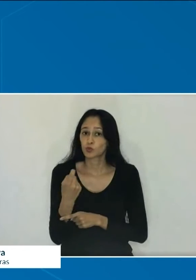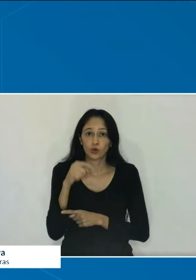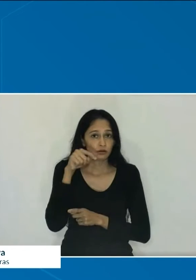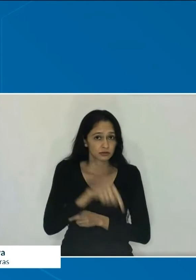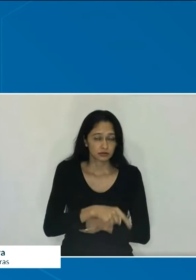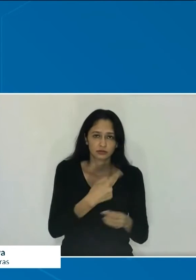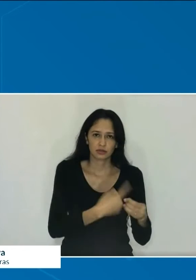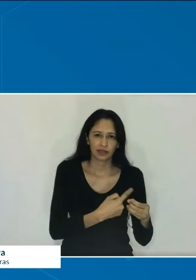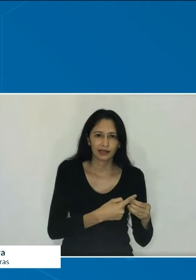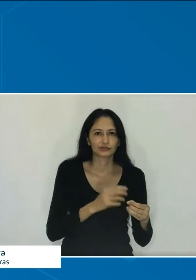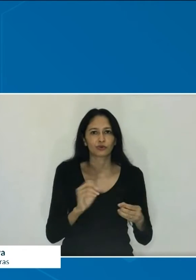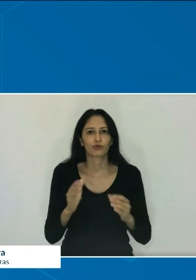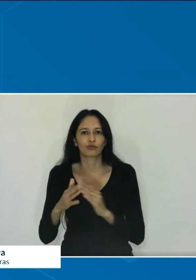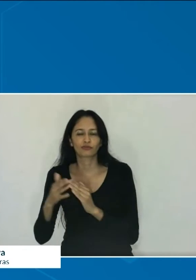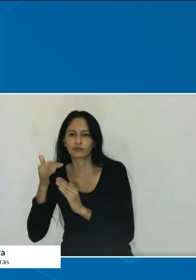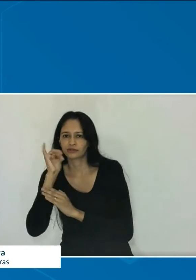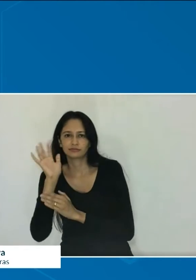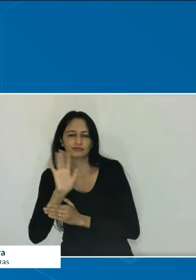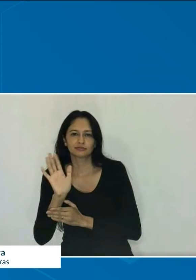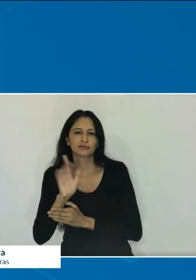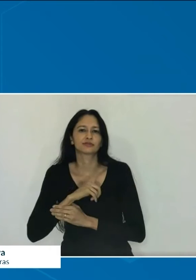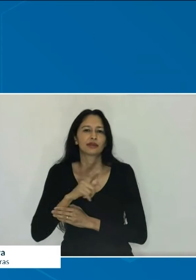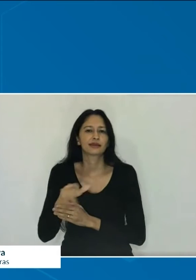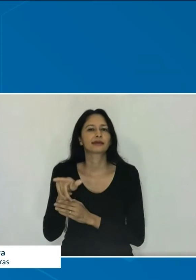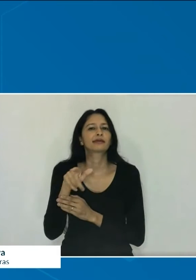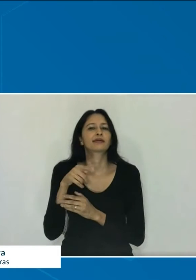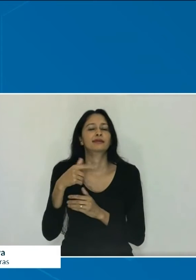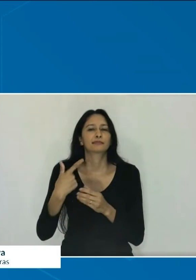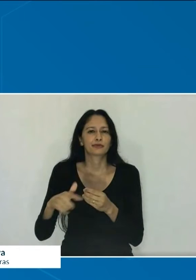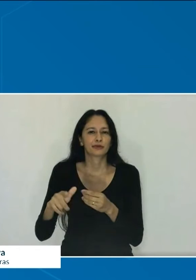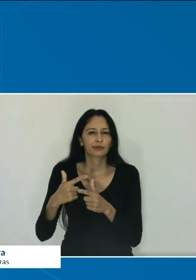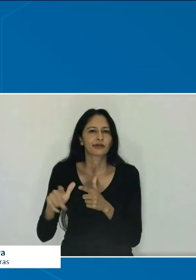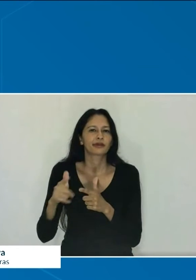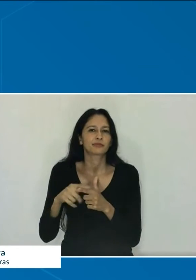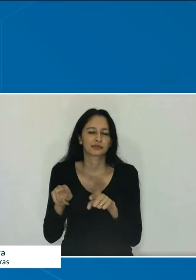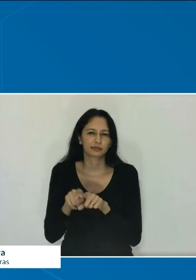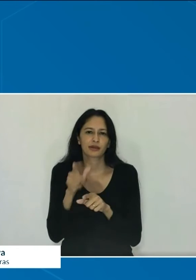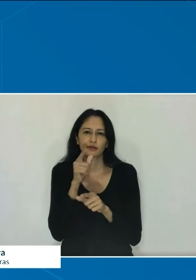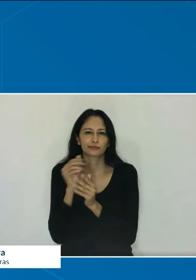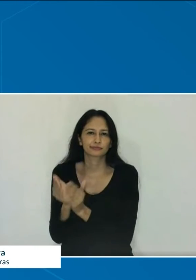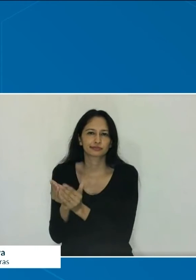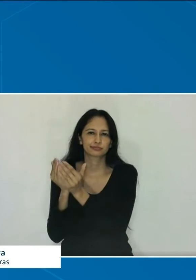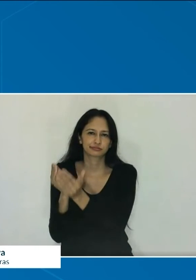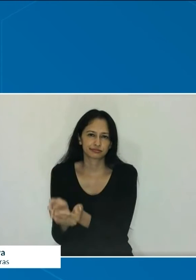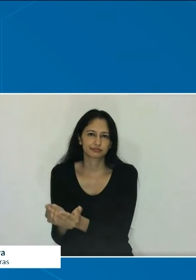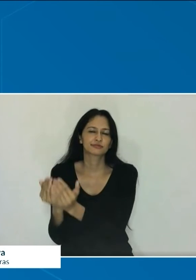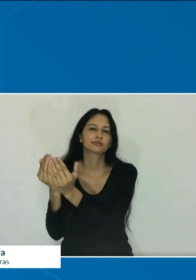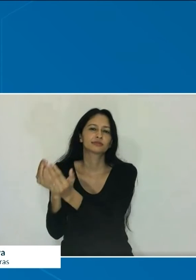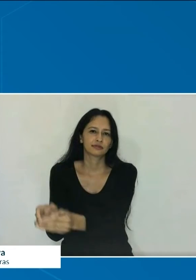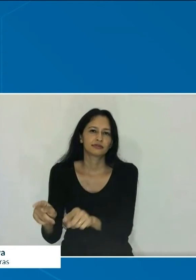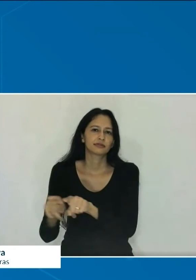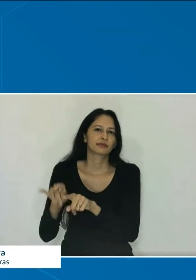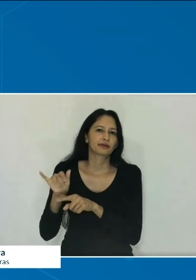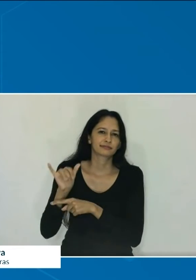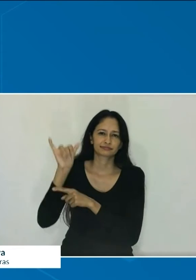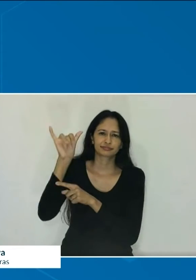à área rural, né? Vão aí ainda para a área marítima, para a área setor aéreo, então a gente tem grandes